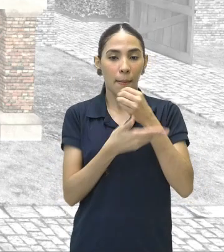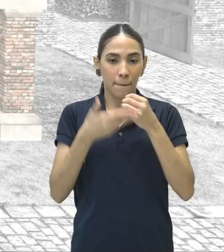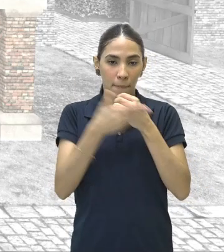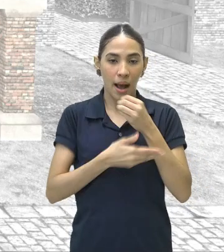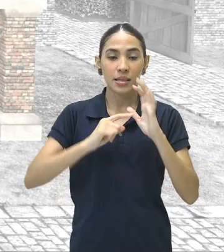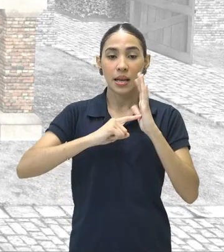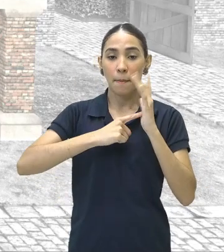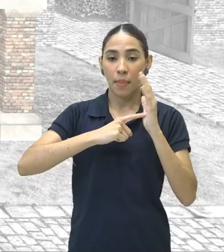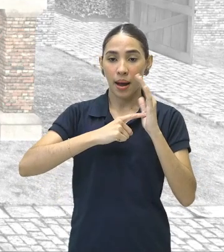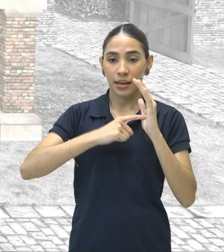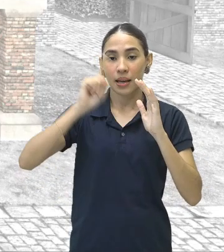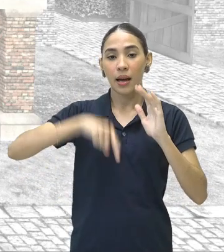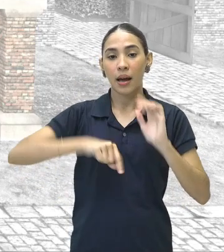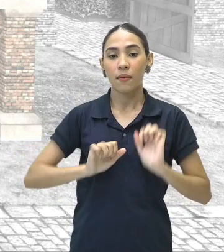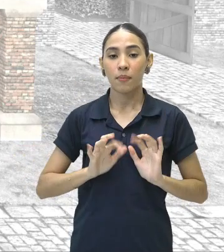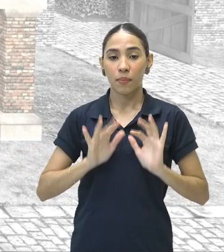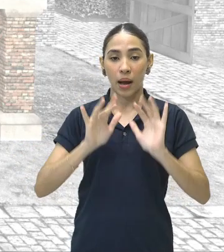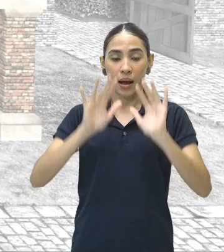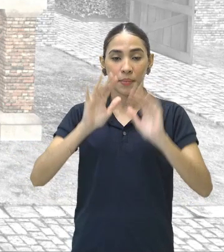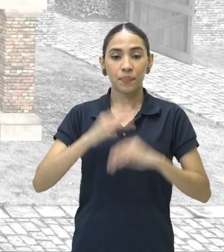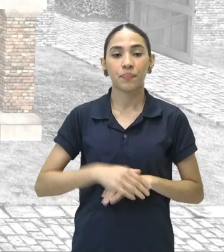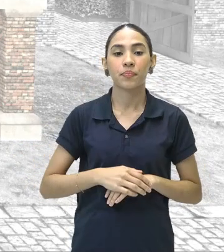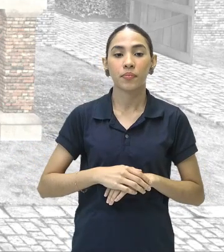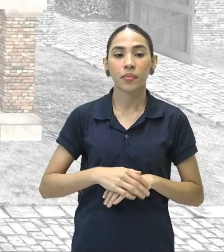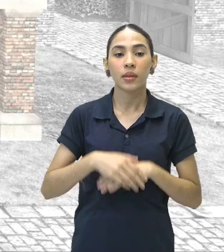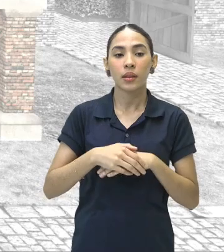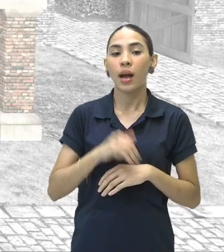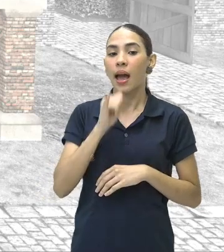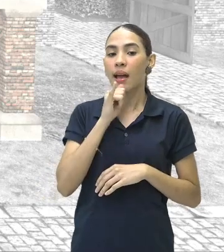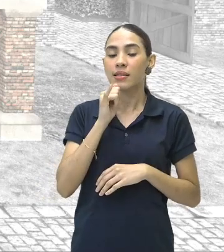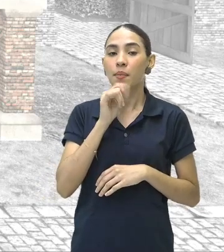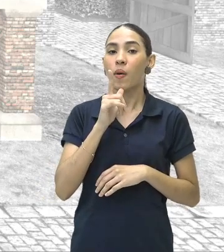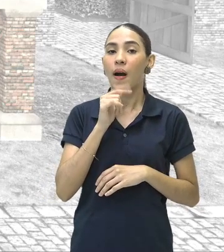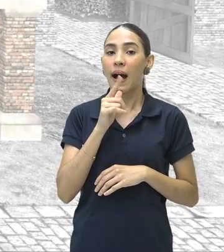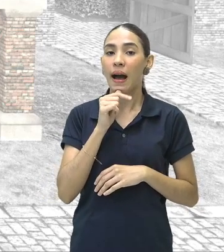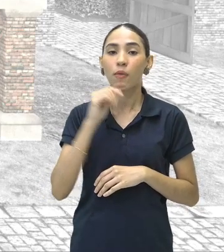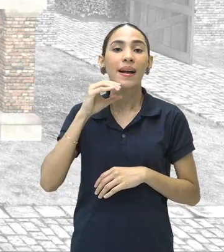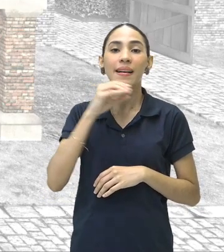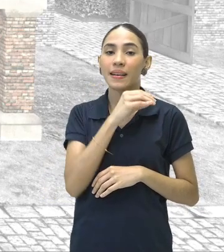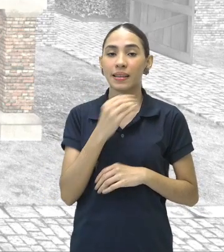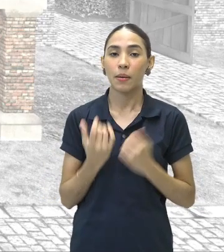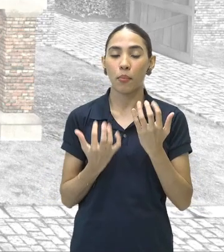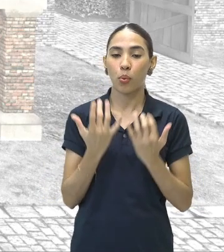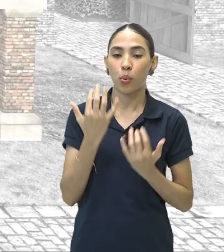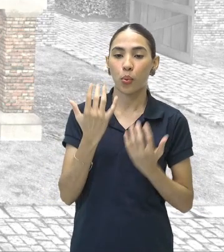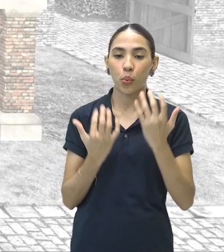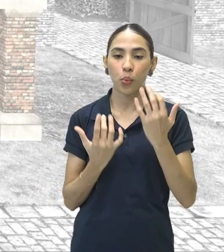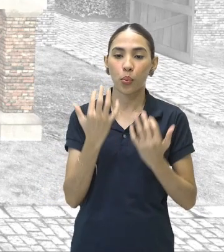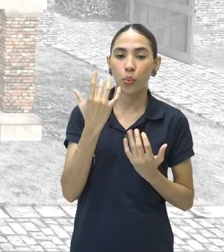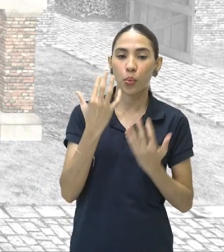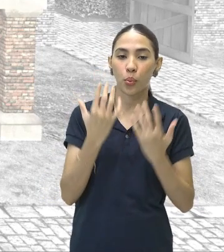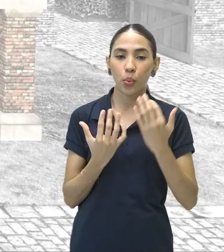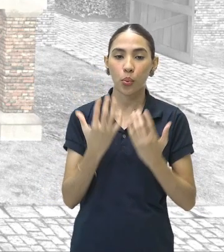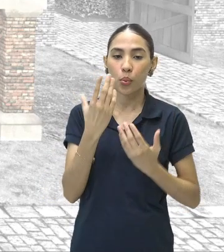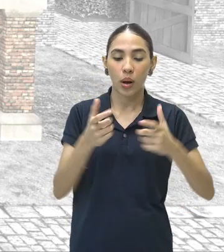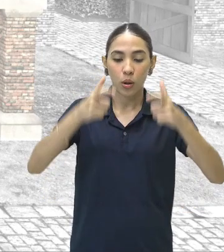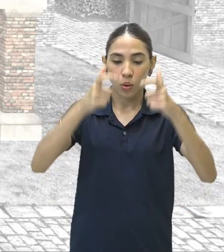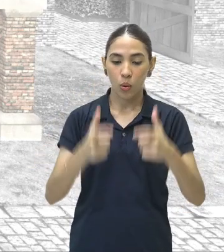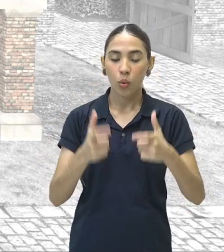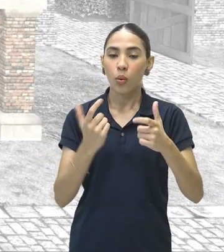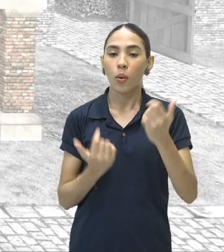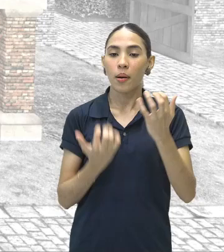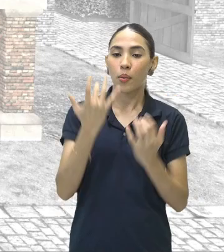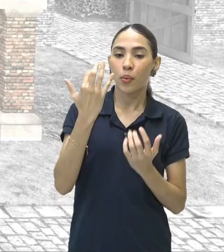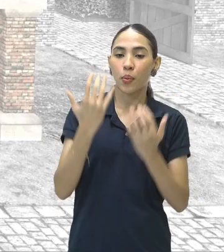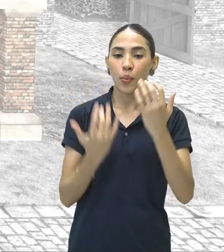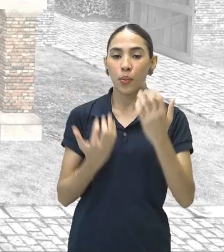uma máquina a vapor. 1. O aquecimento da água. A água é aquecida em uma caldeira por meio de